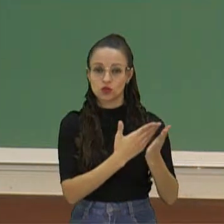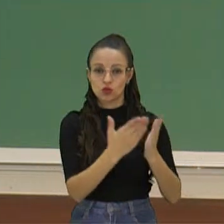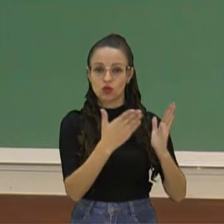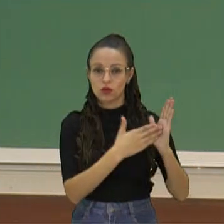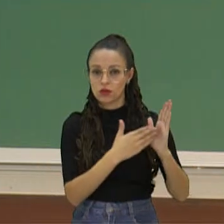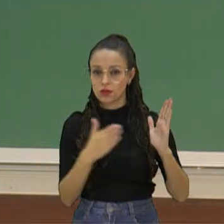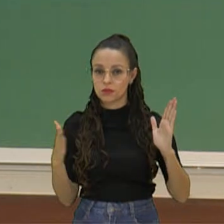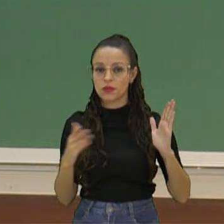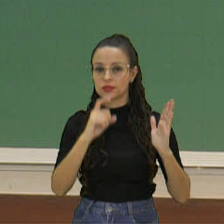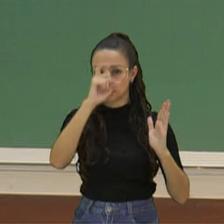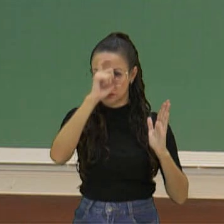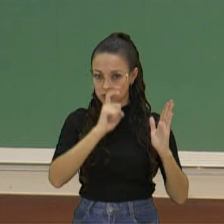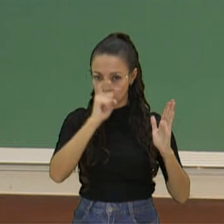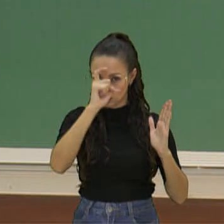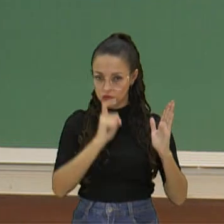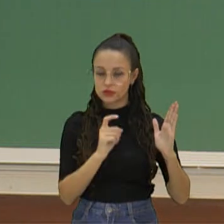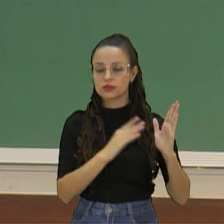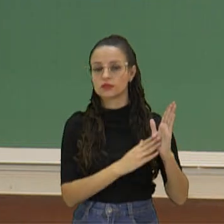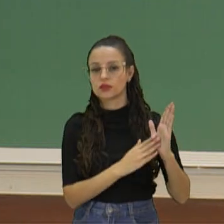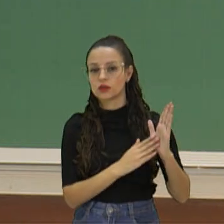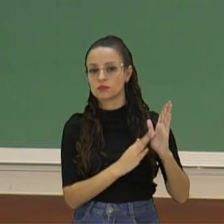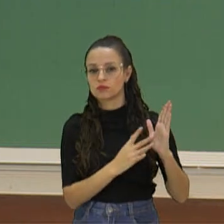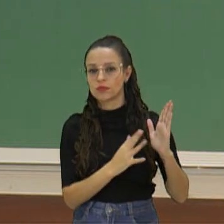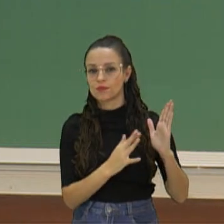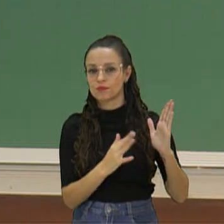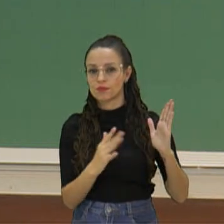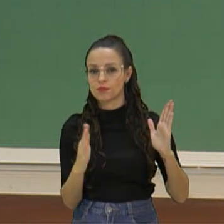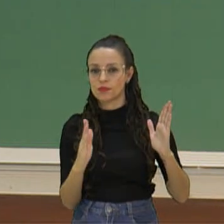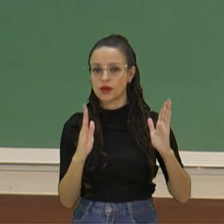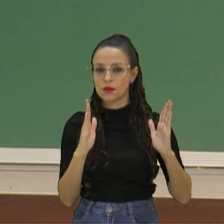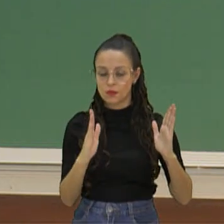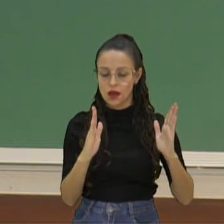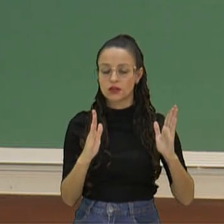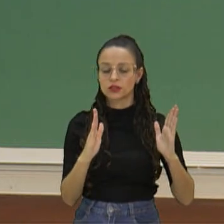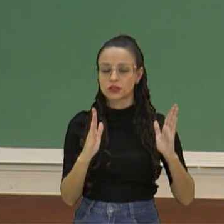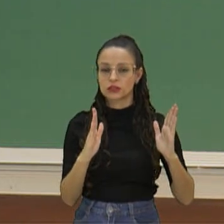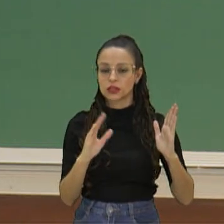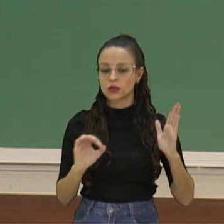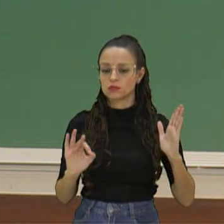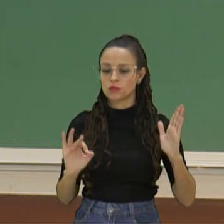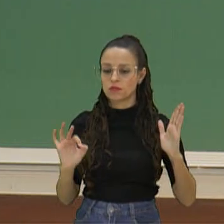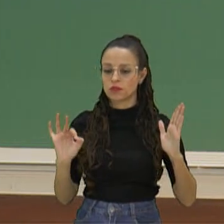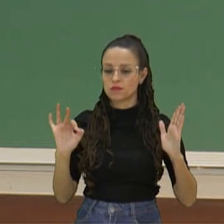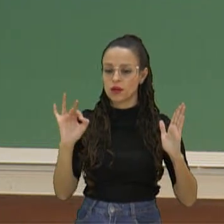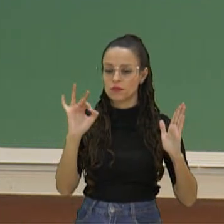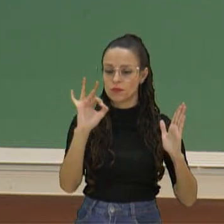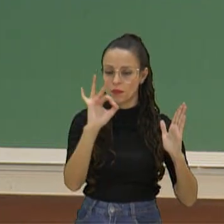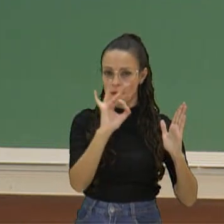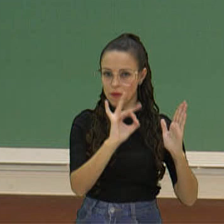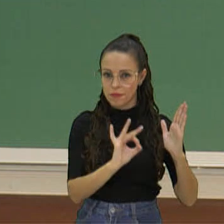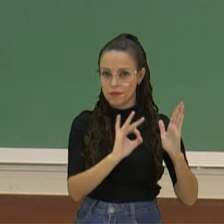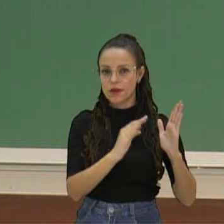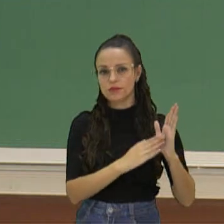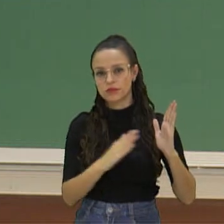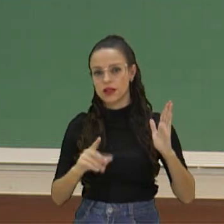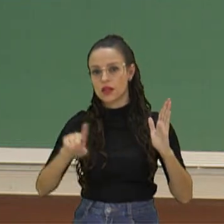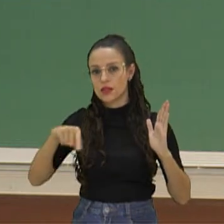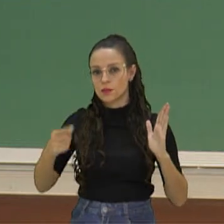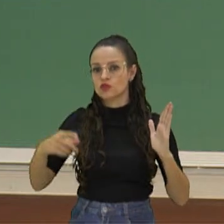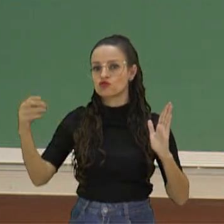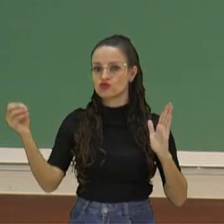com o processo de menstruação, né, passa pela fase de ovulação, uma outra fase de amadurecimento com nova